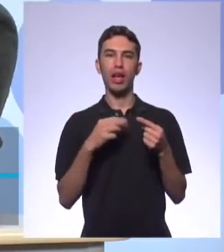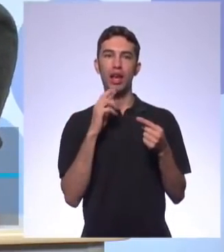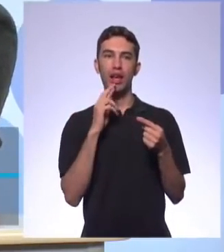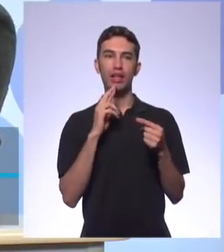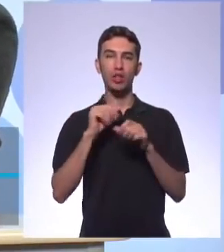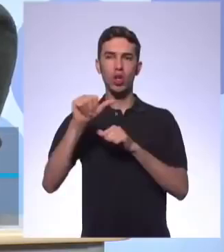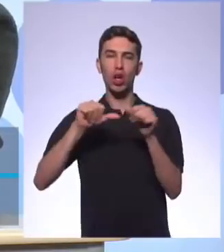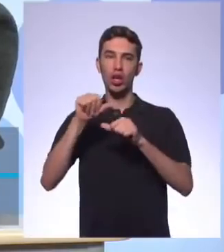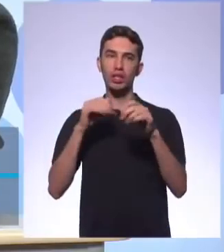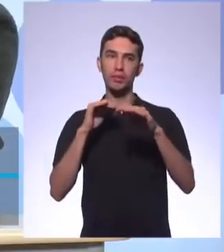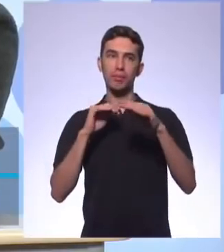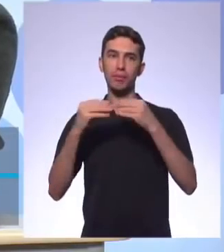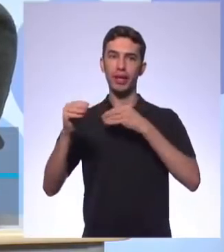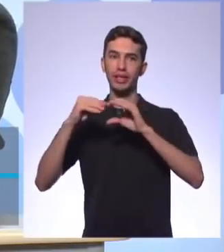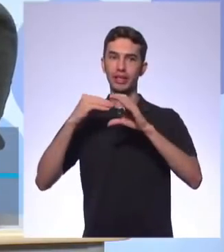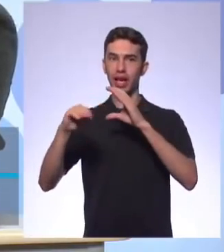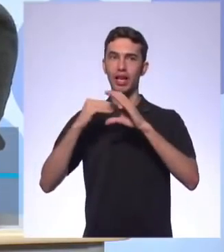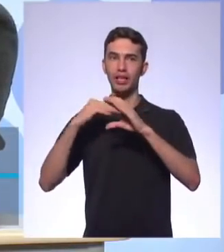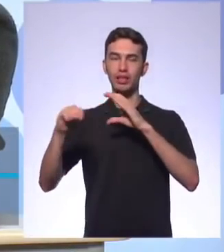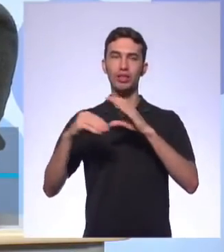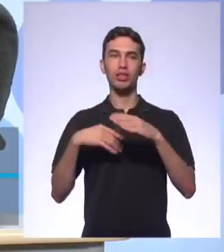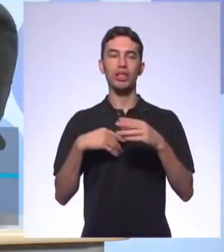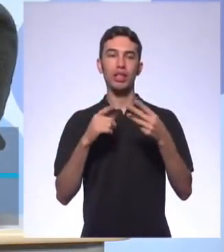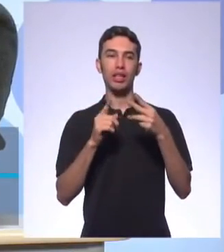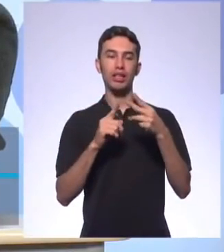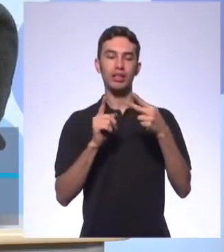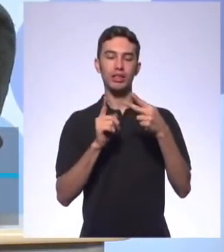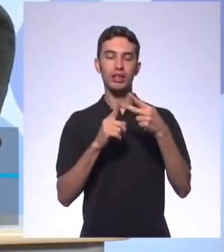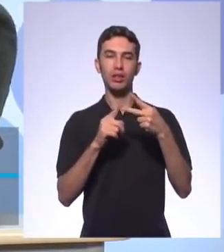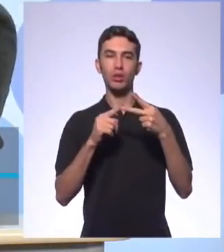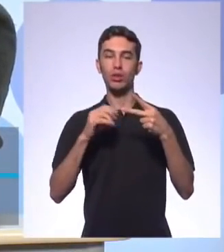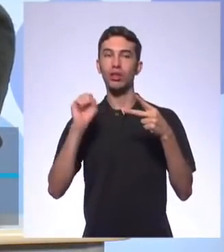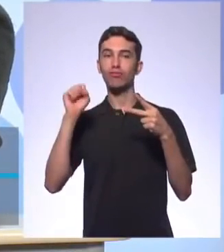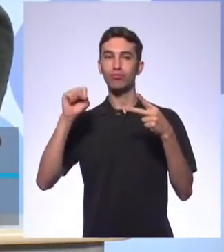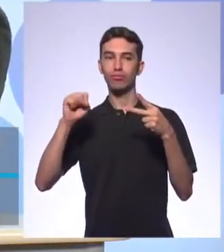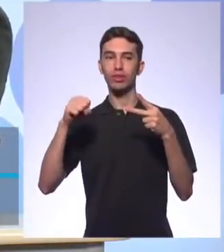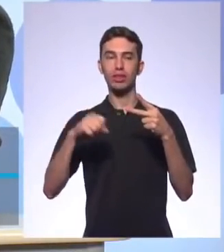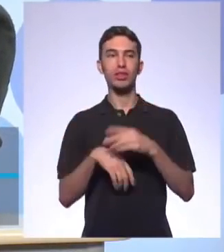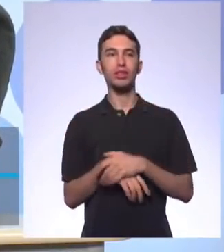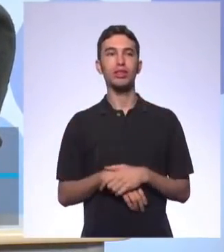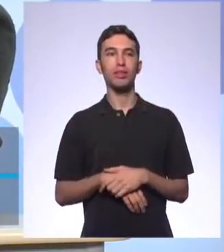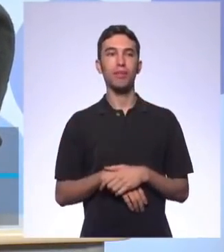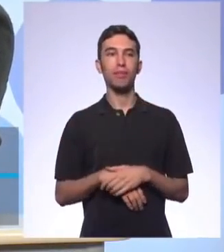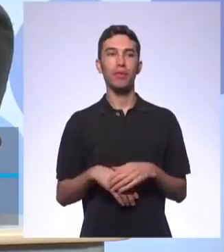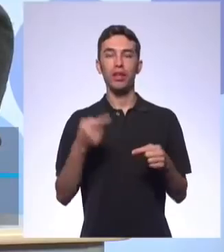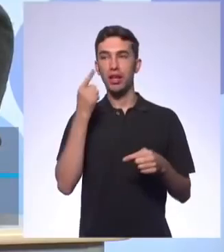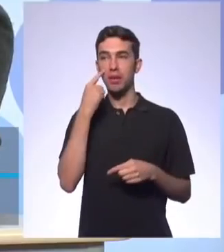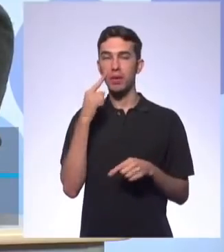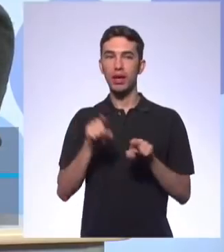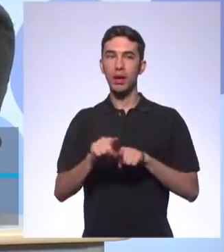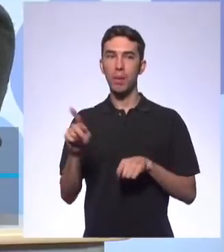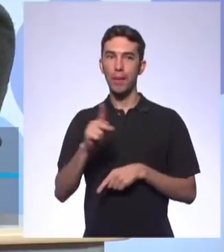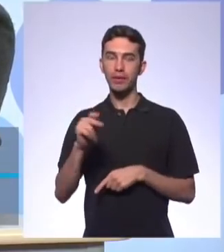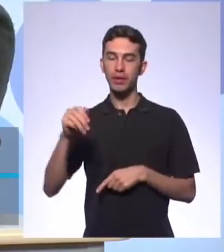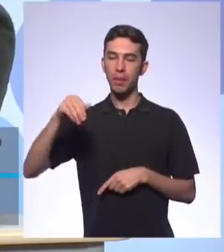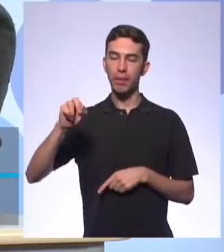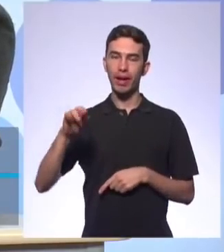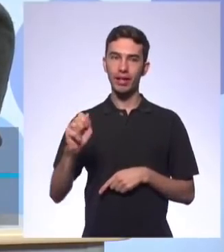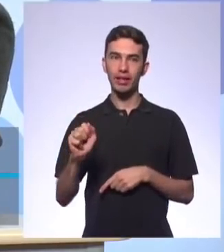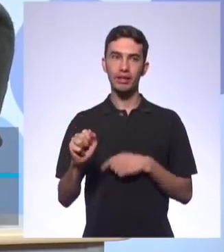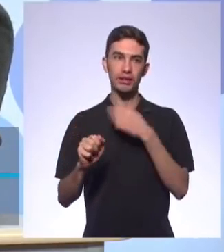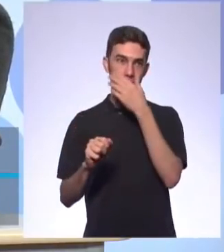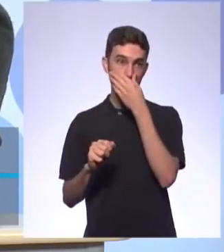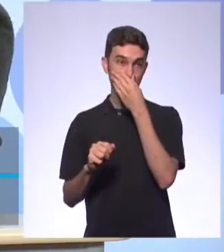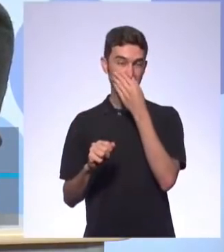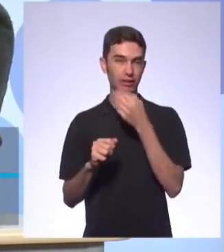para a segunda, a resposta seria sim. Foi uma das que eu consegui localizar. Eu também vi aqui a da professora Maria